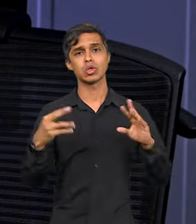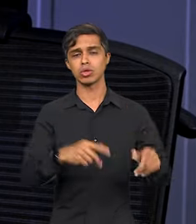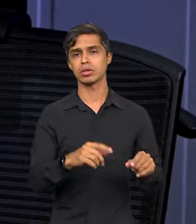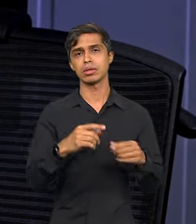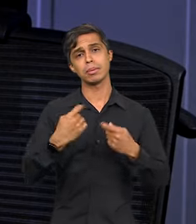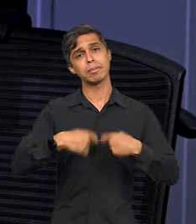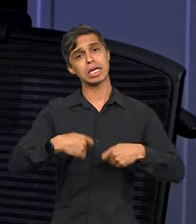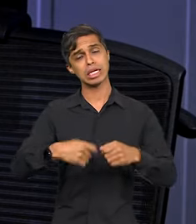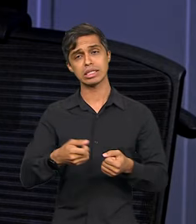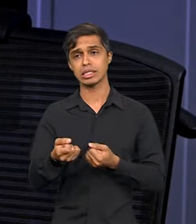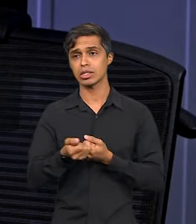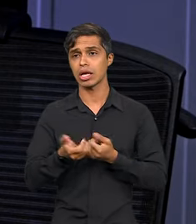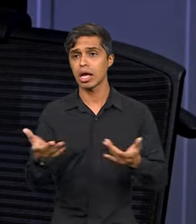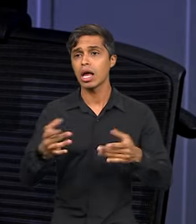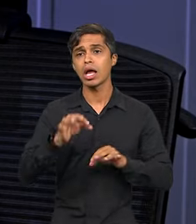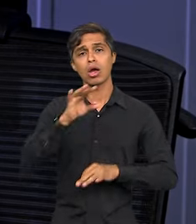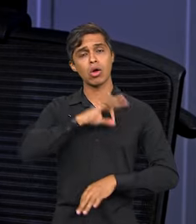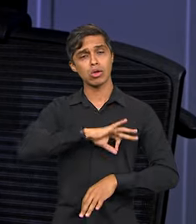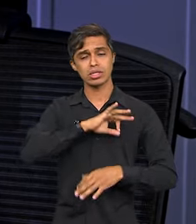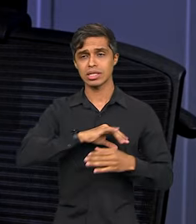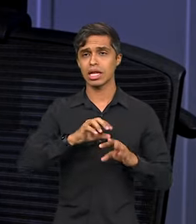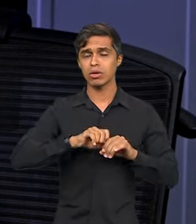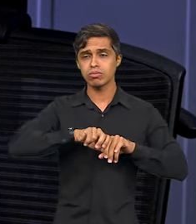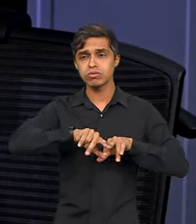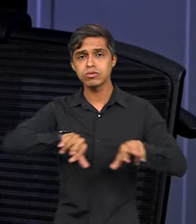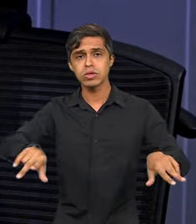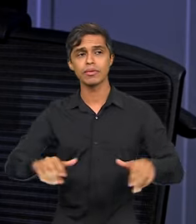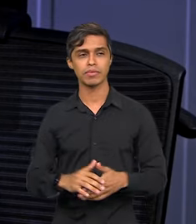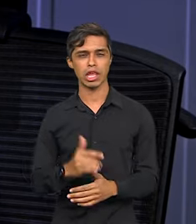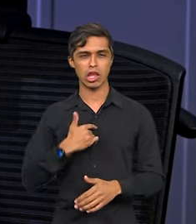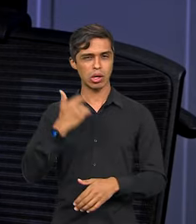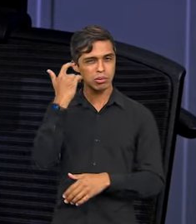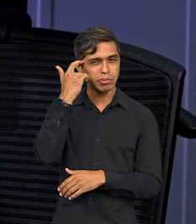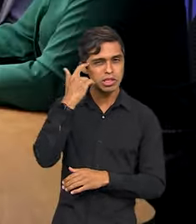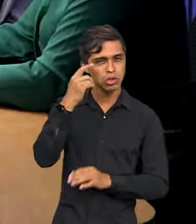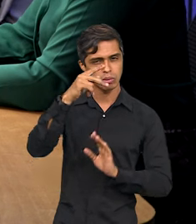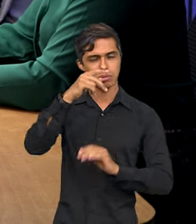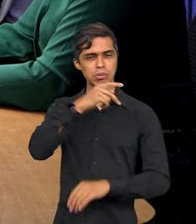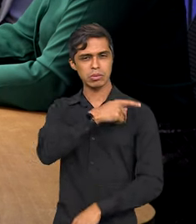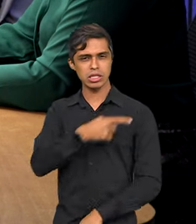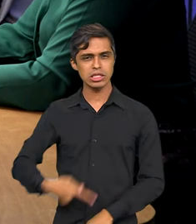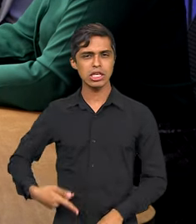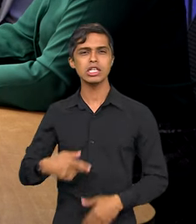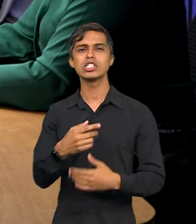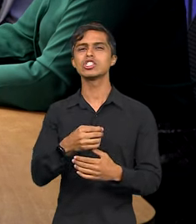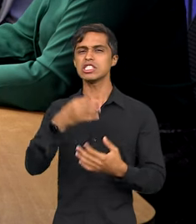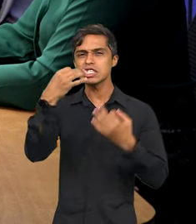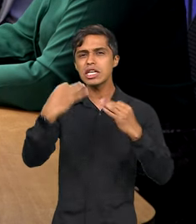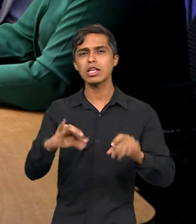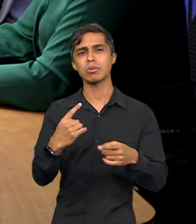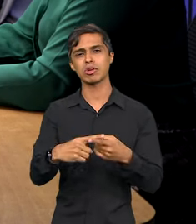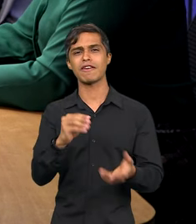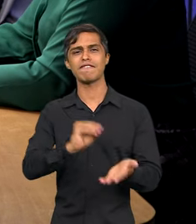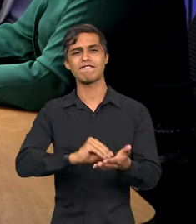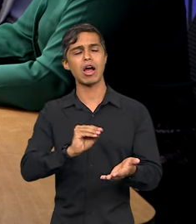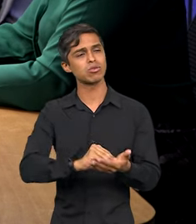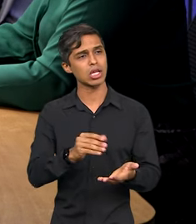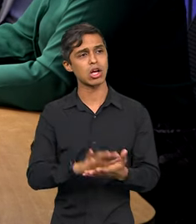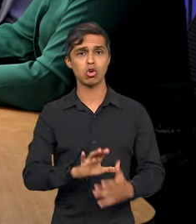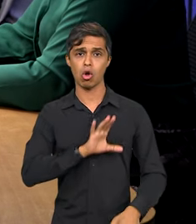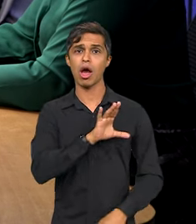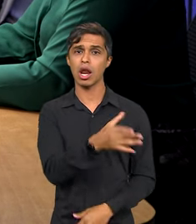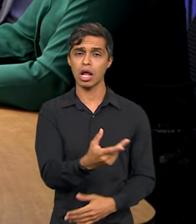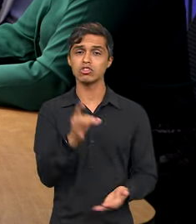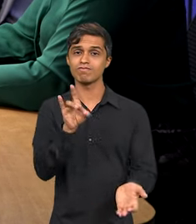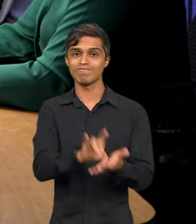redistribuição de acesso à renda mesmo e eu penso que o presidente tá muito correto quando diz que falta ousadia porque falta